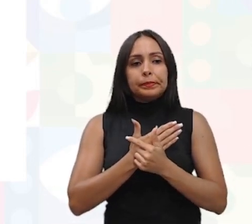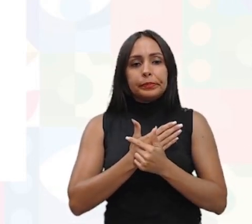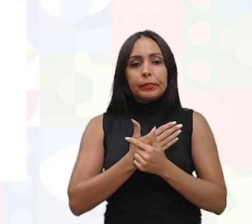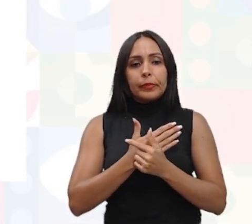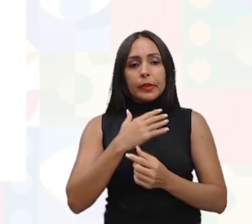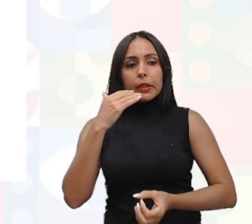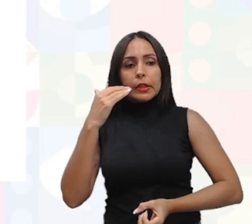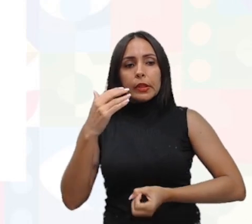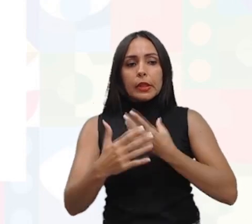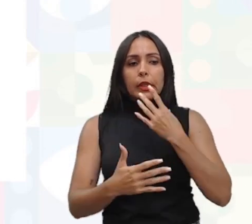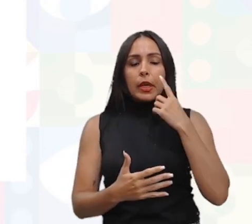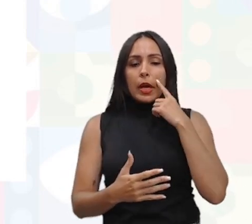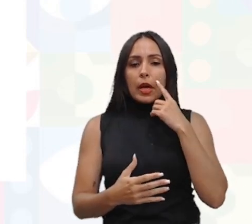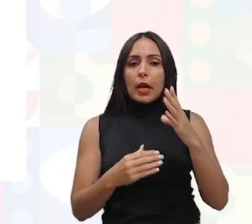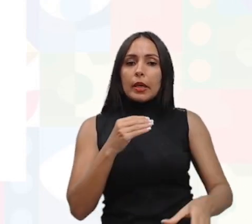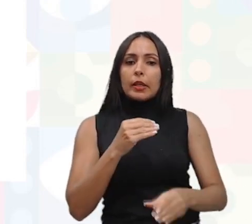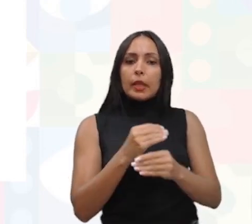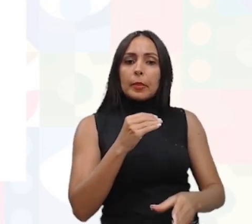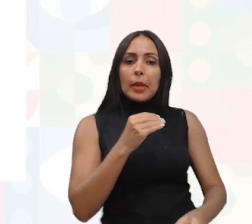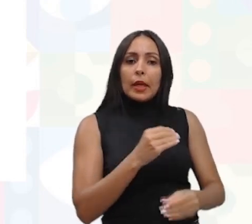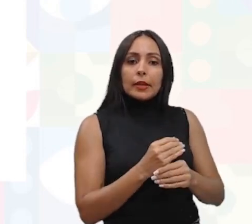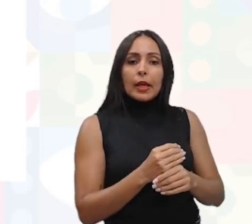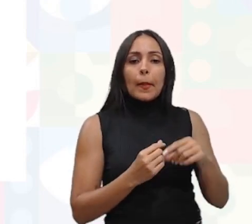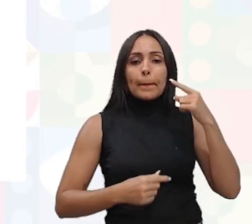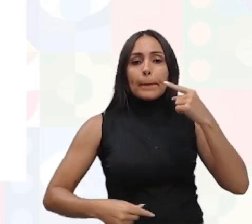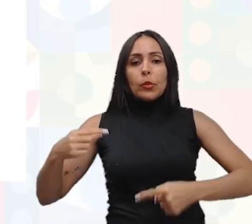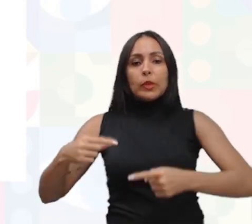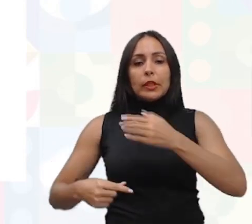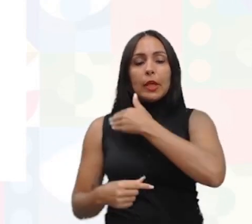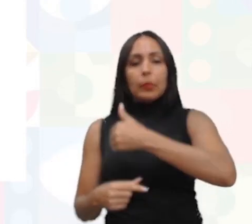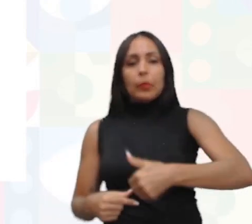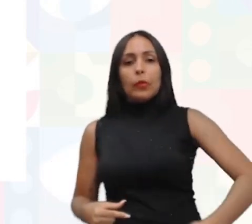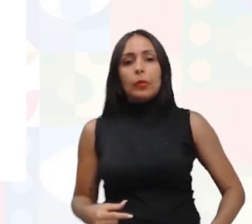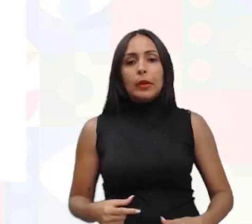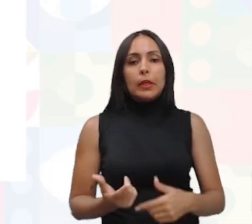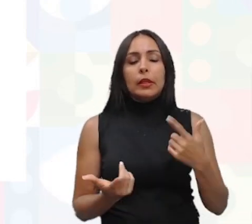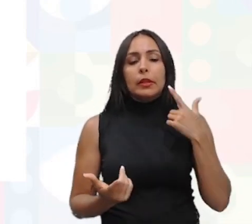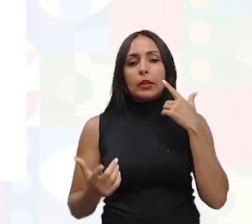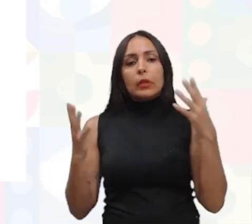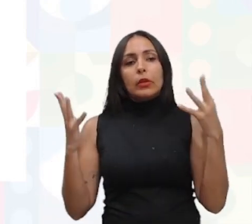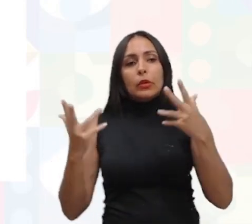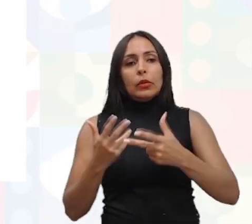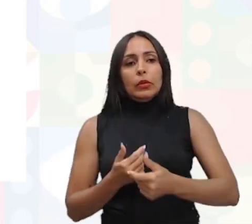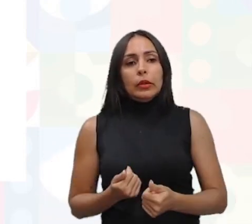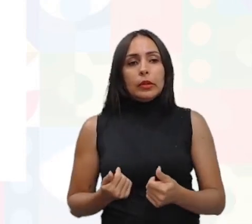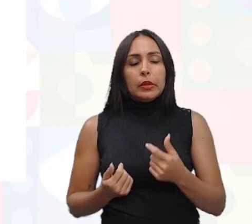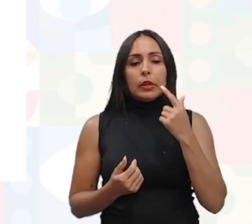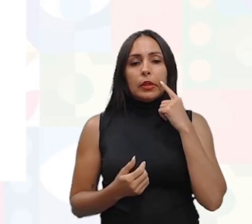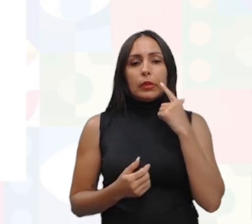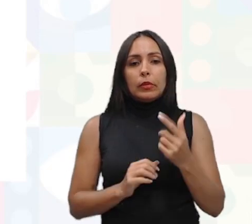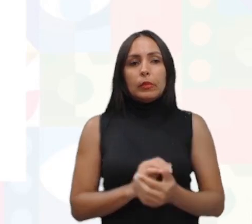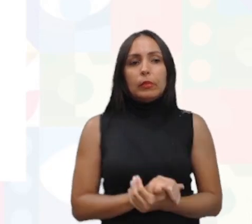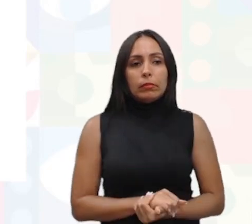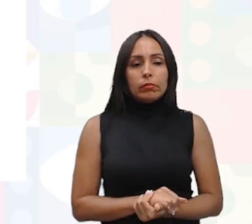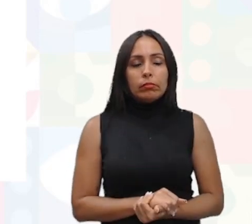criar e implementar políticas públicas de interesse de todos. Eles não têm finalidade lucrativa, são